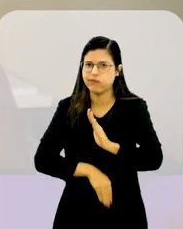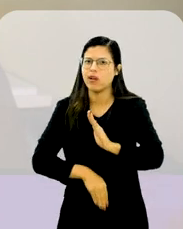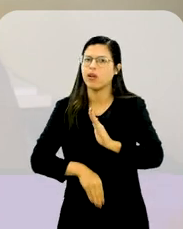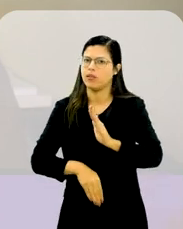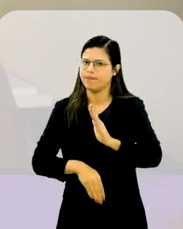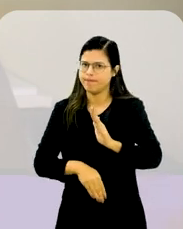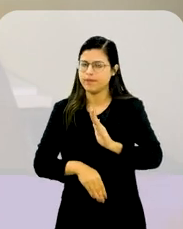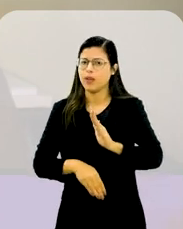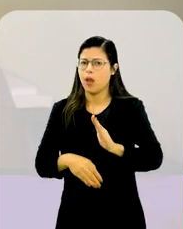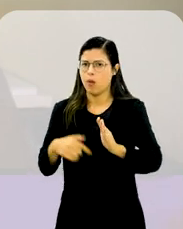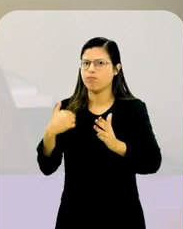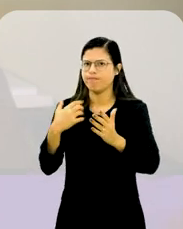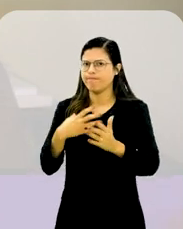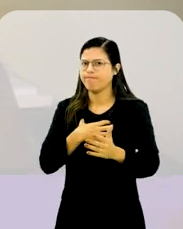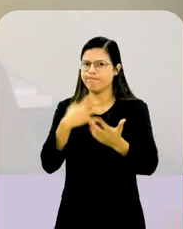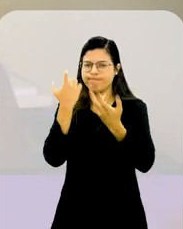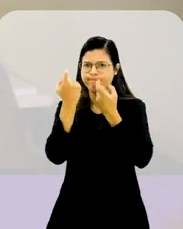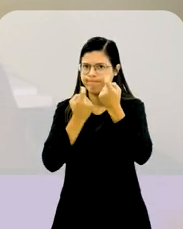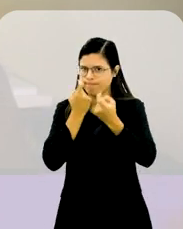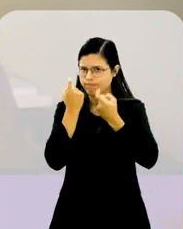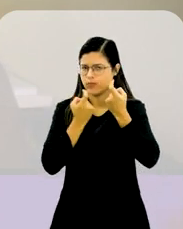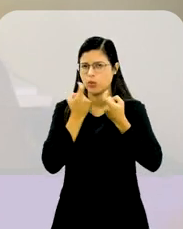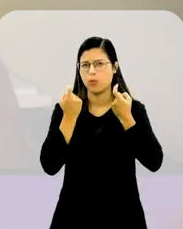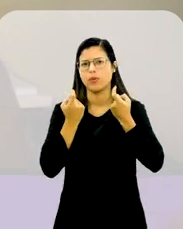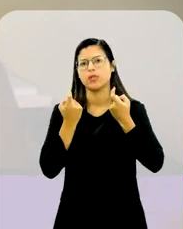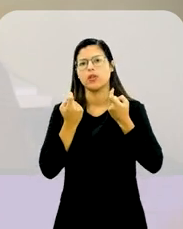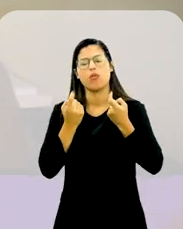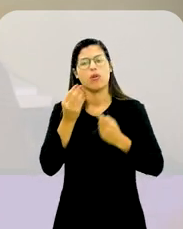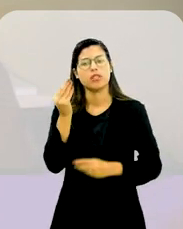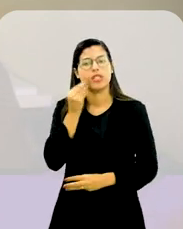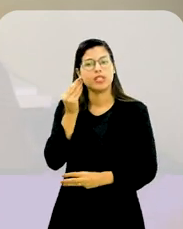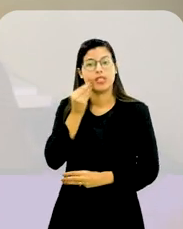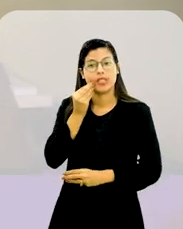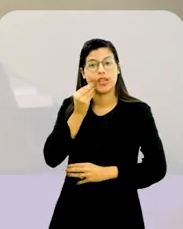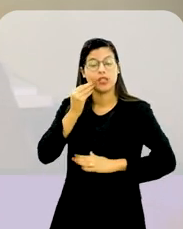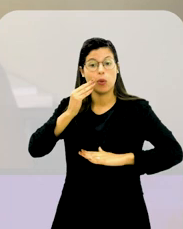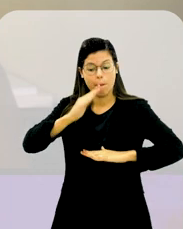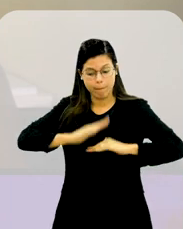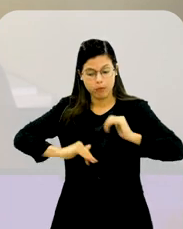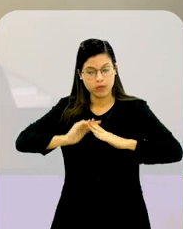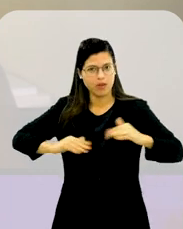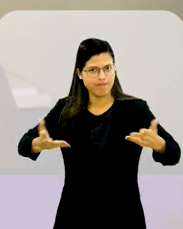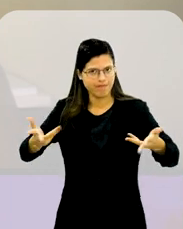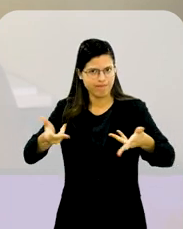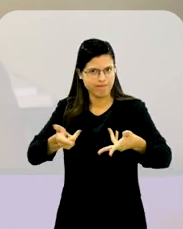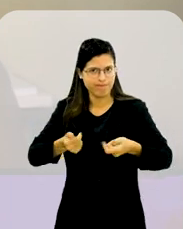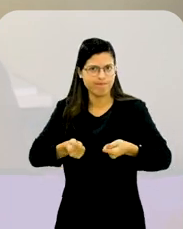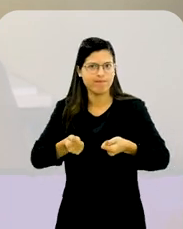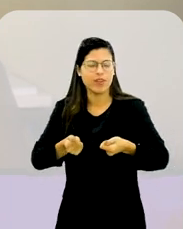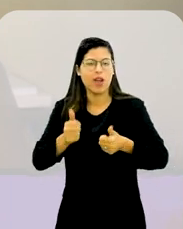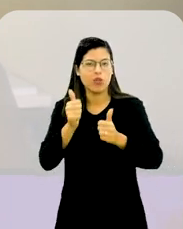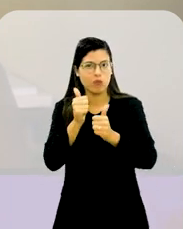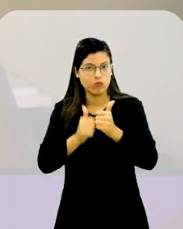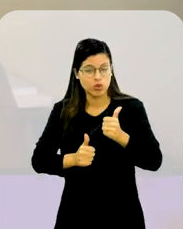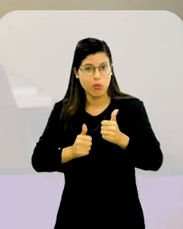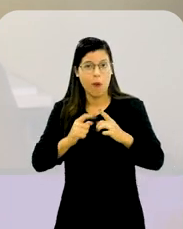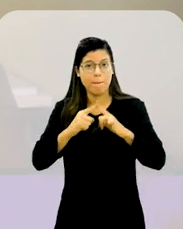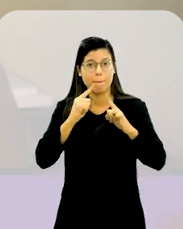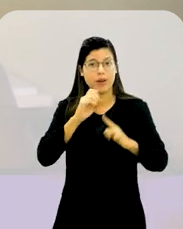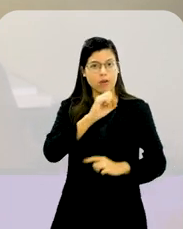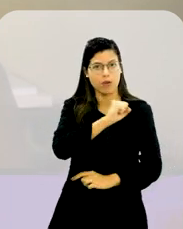passar por seleções que não t também tanta camisa e eu fico preocupado porque por mais que a gente tente profissionalizar o